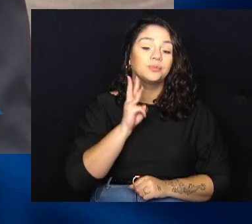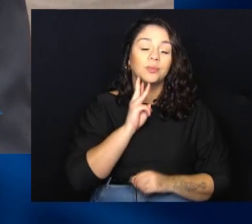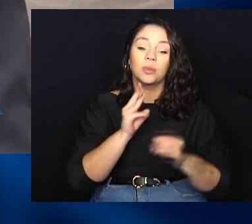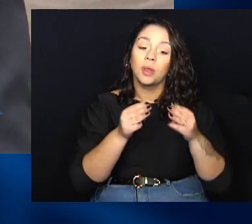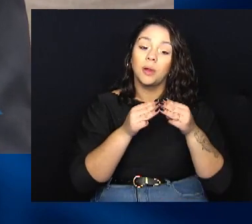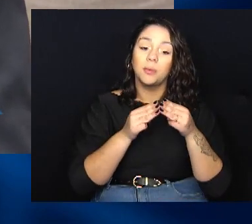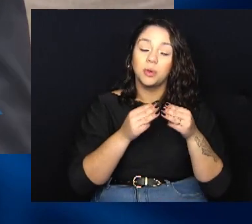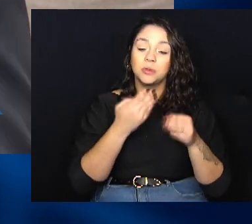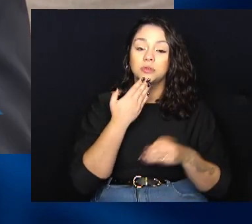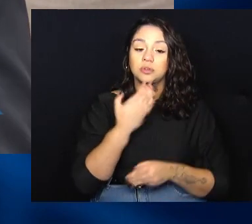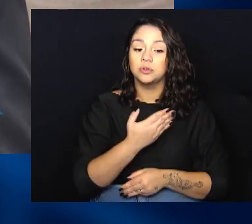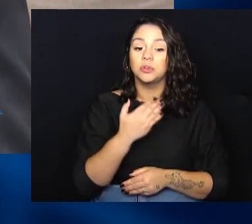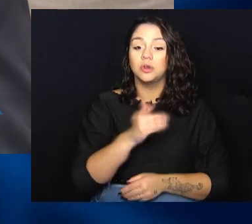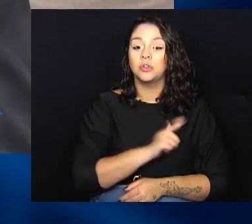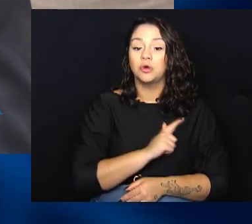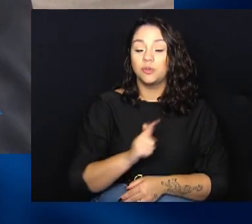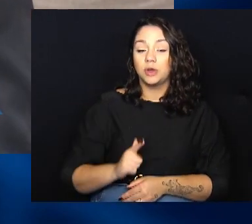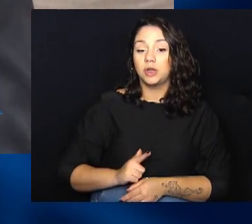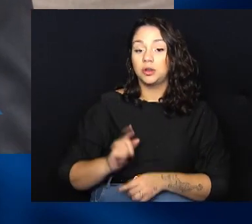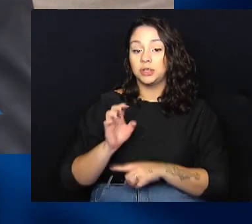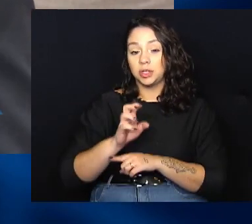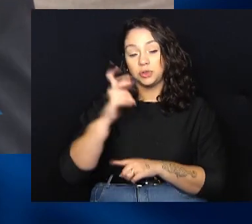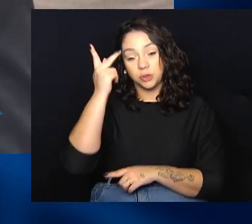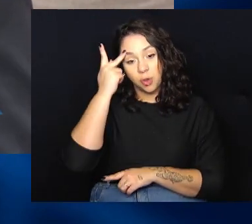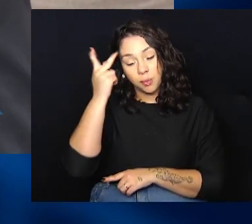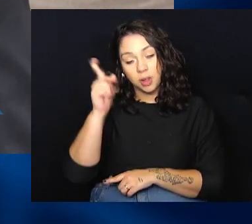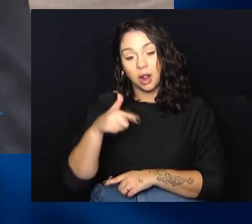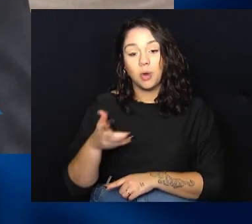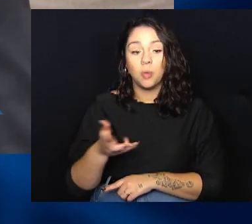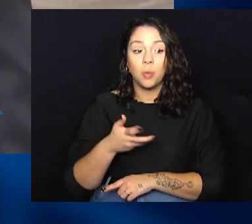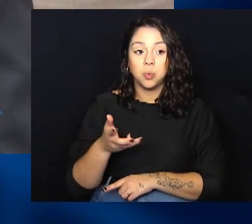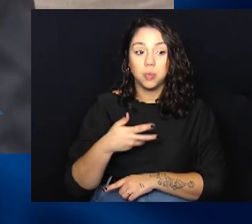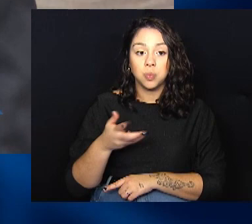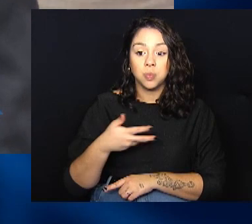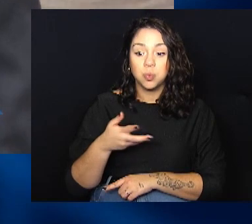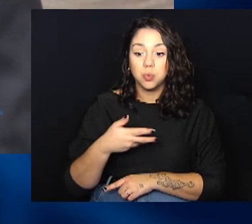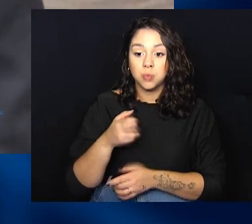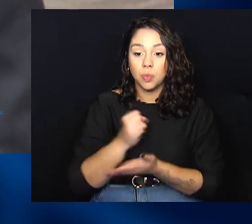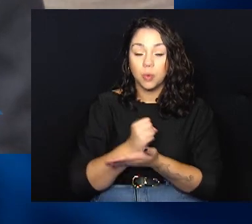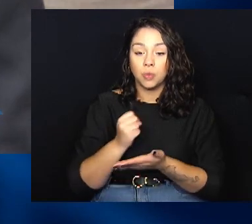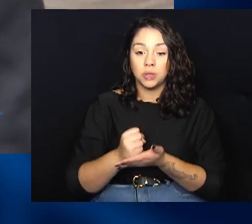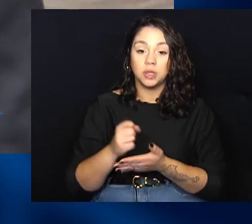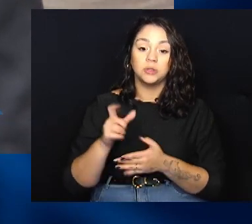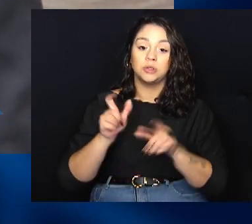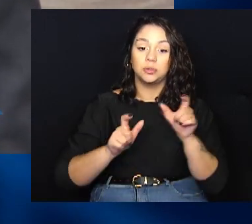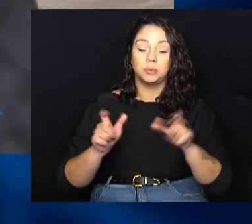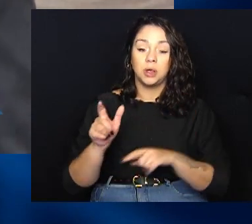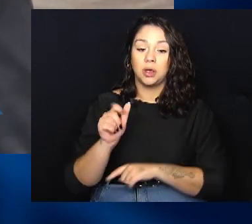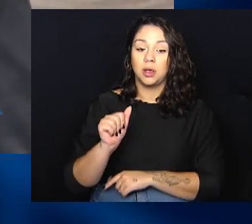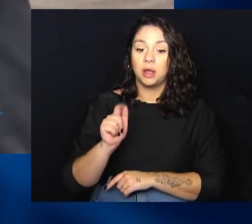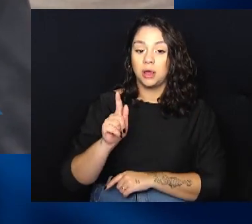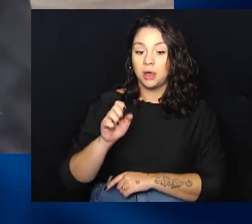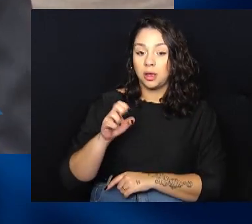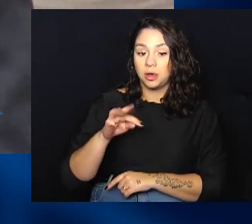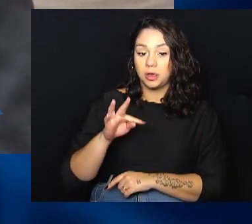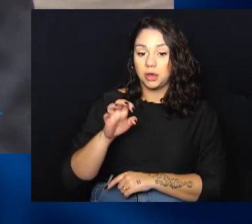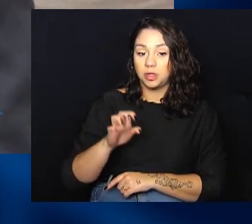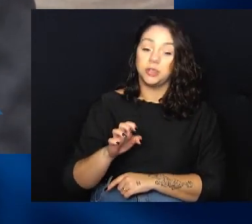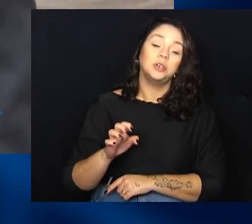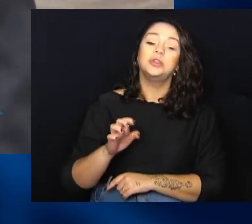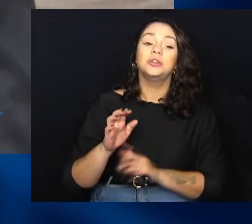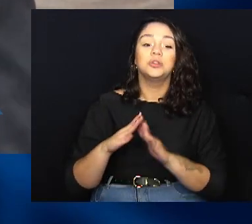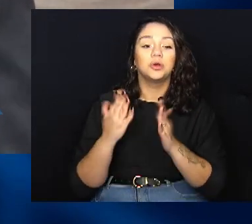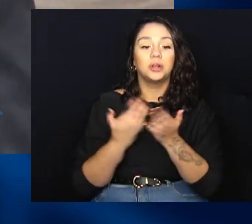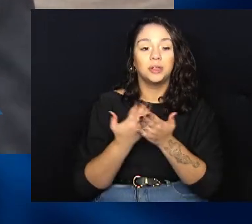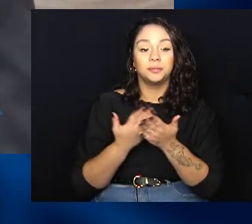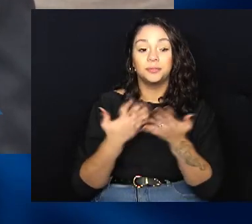Cecílio Santos faz Moção de apelo ao governador do Estado de São Paulo para que dê agilidade na contratação dos agentes